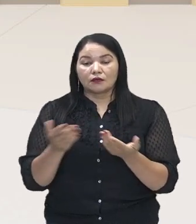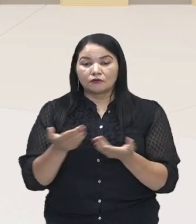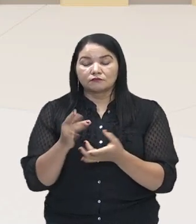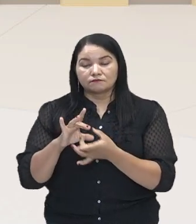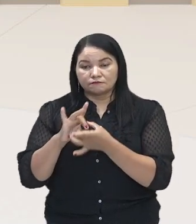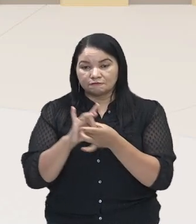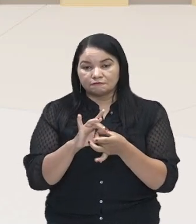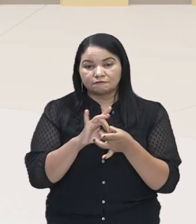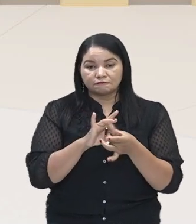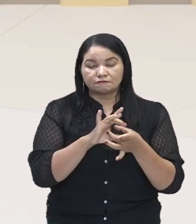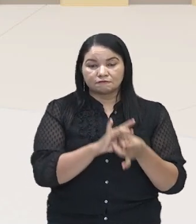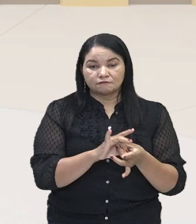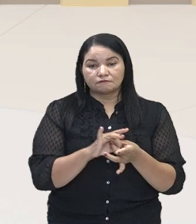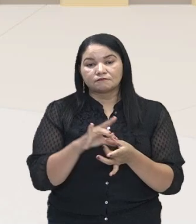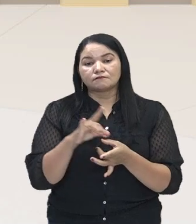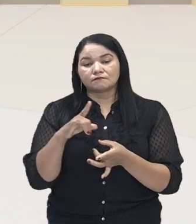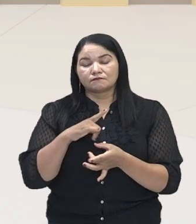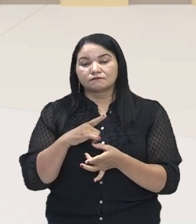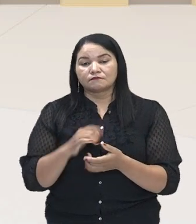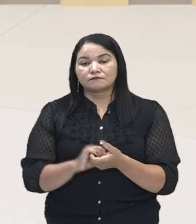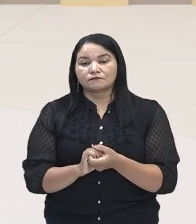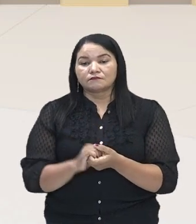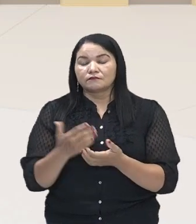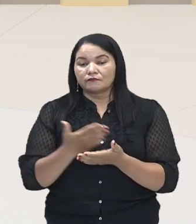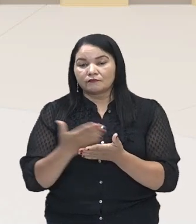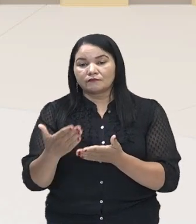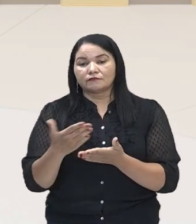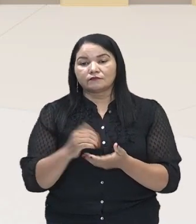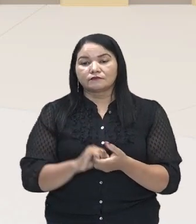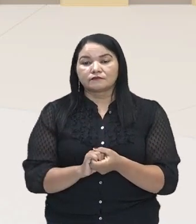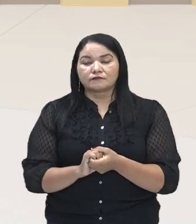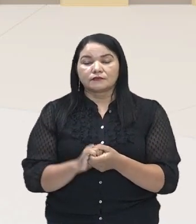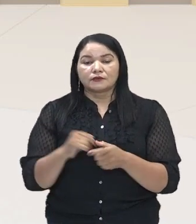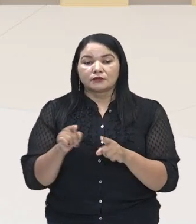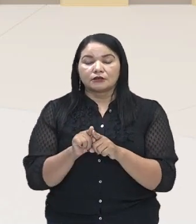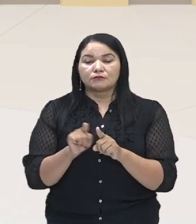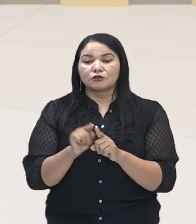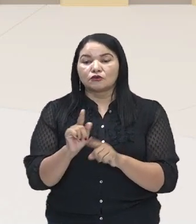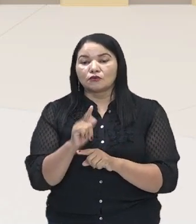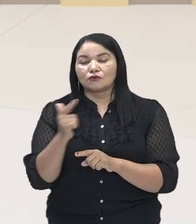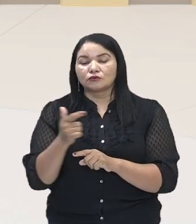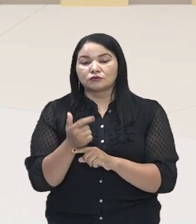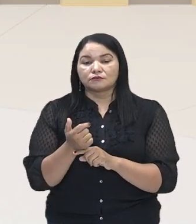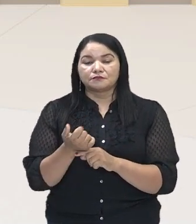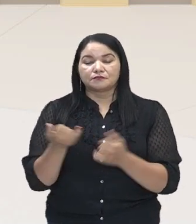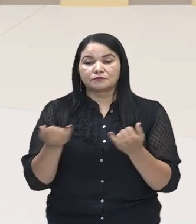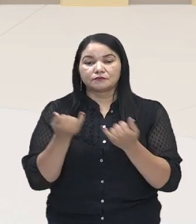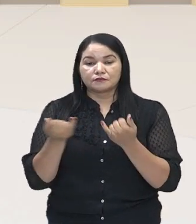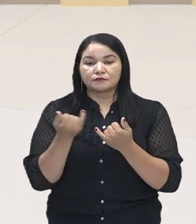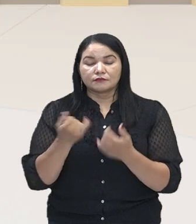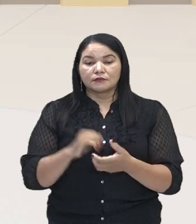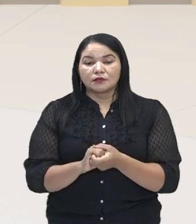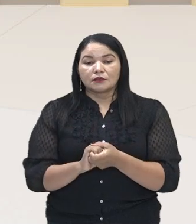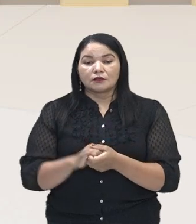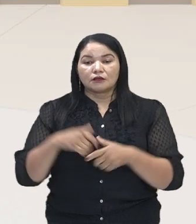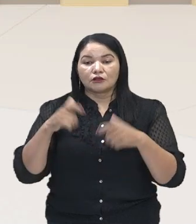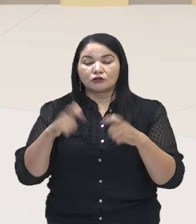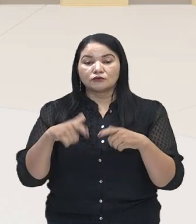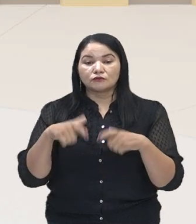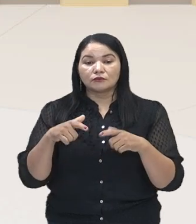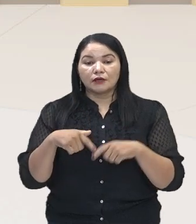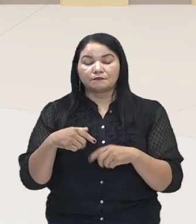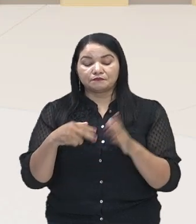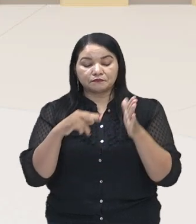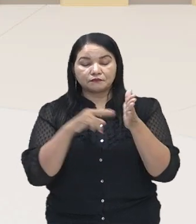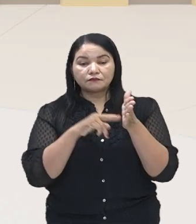pode ver. Continuando, nós temos um dado que na guerra na Síria resultou em